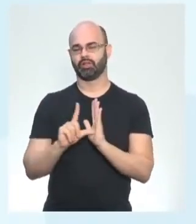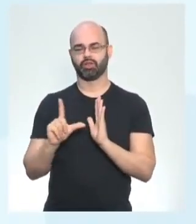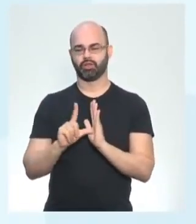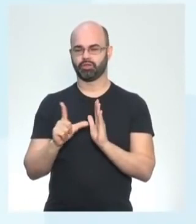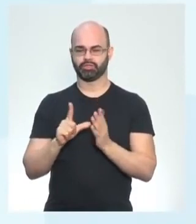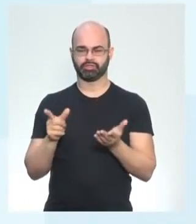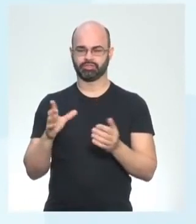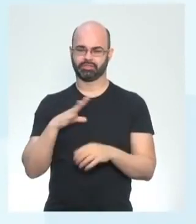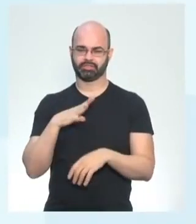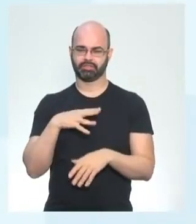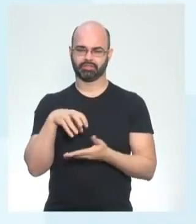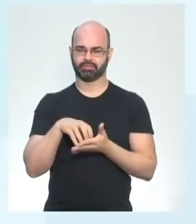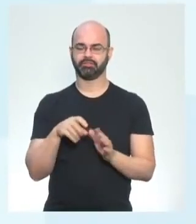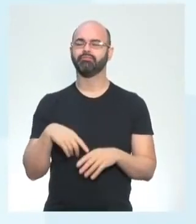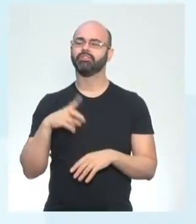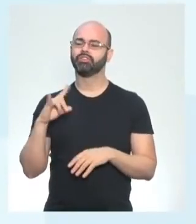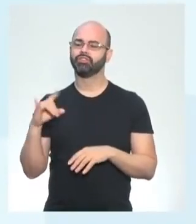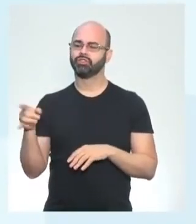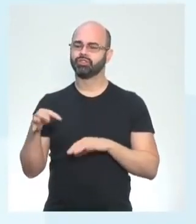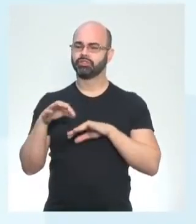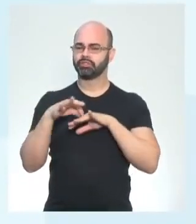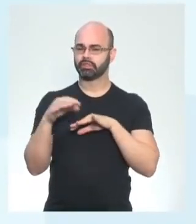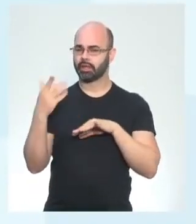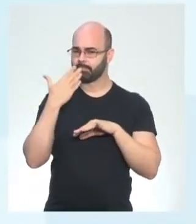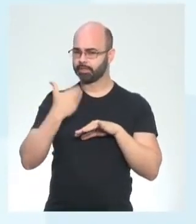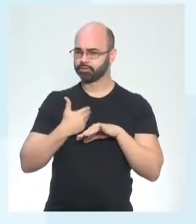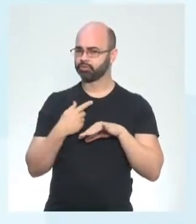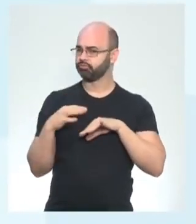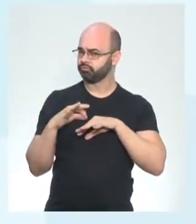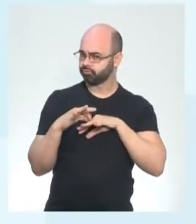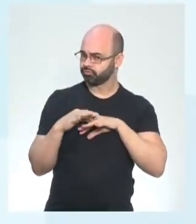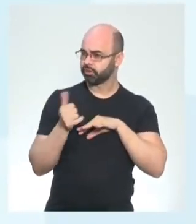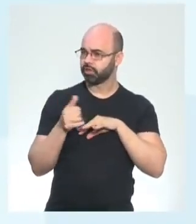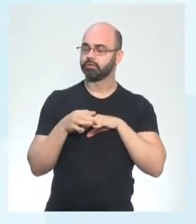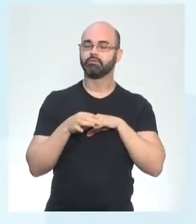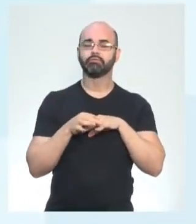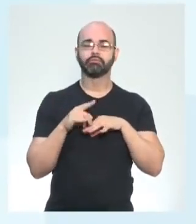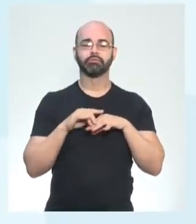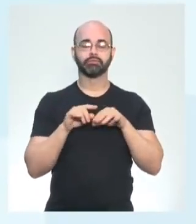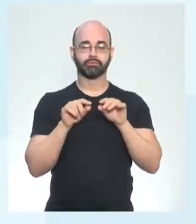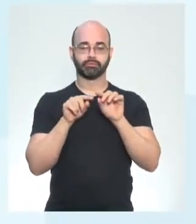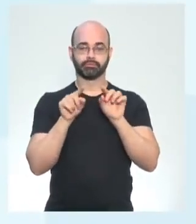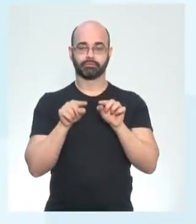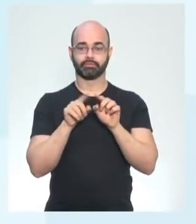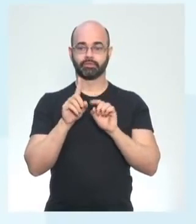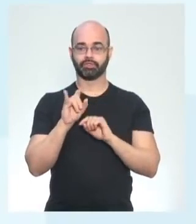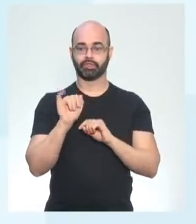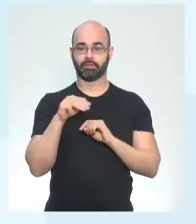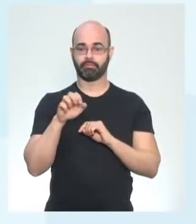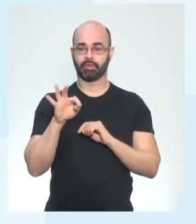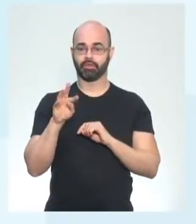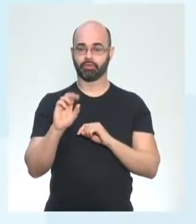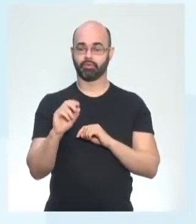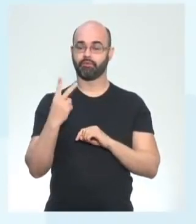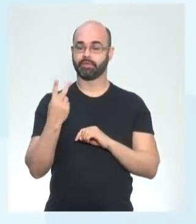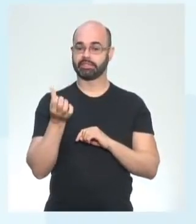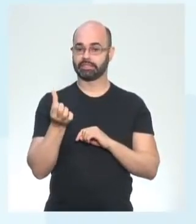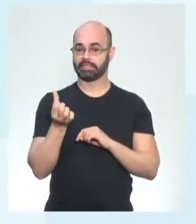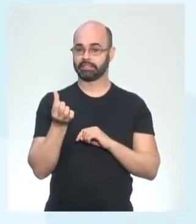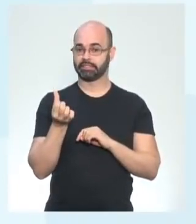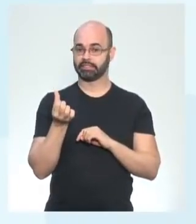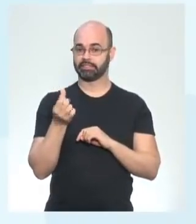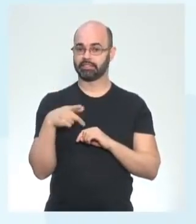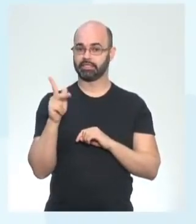uma encomenda de um anel que precisava ter diâmetro de 26 quilates. Olha. Então,